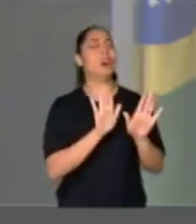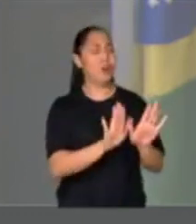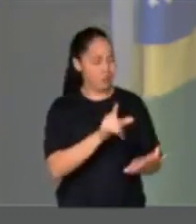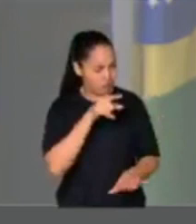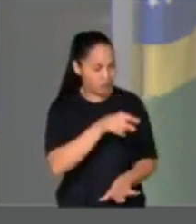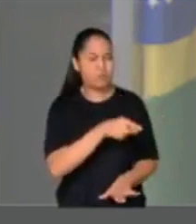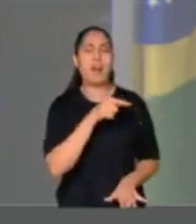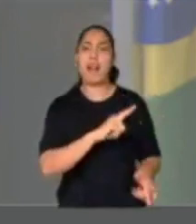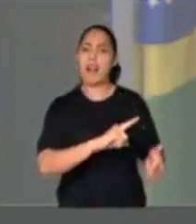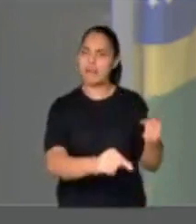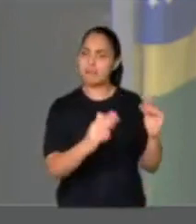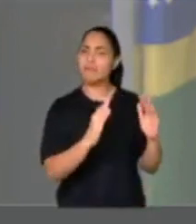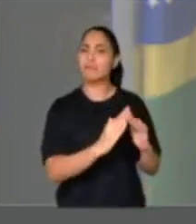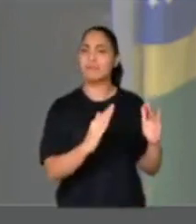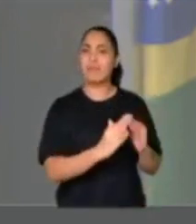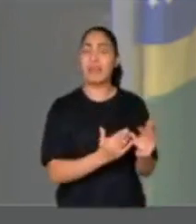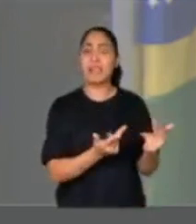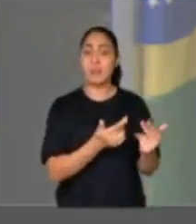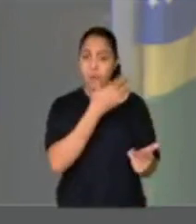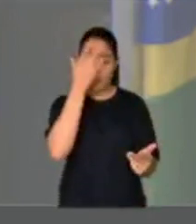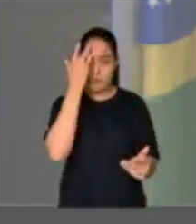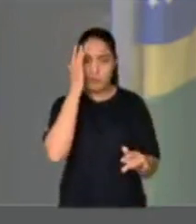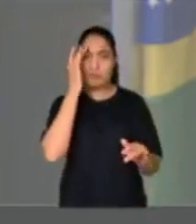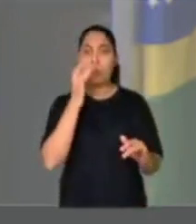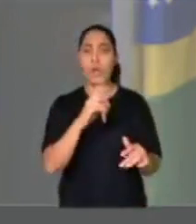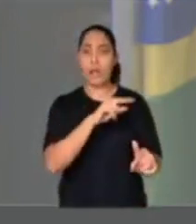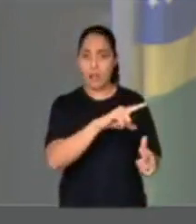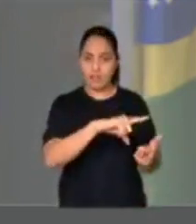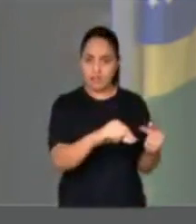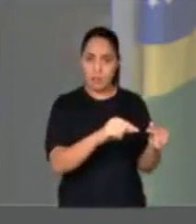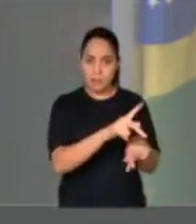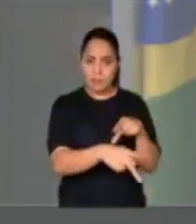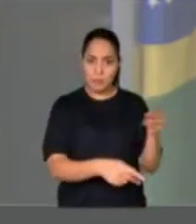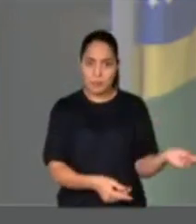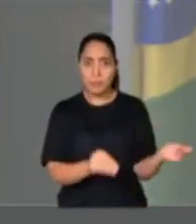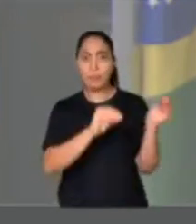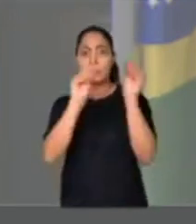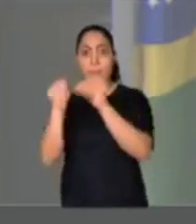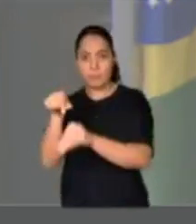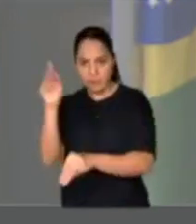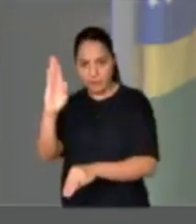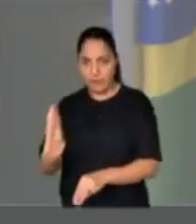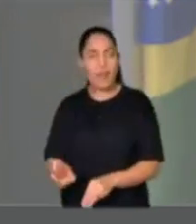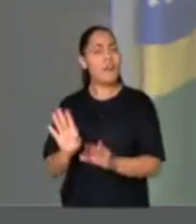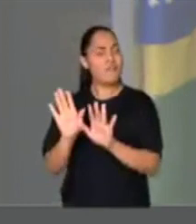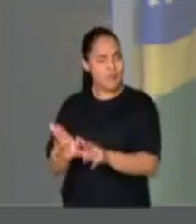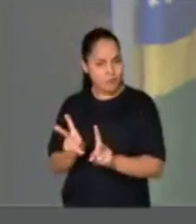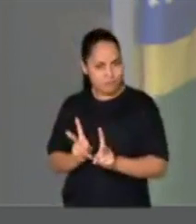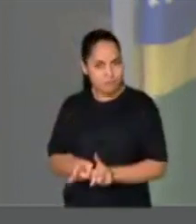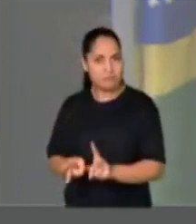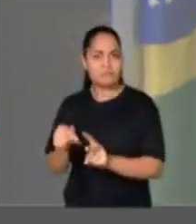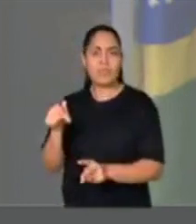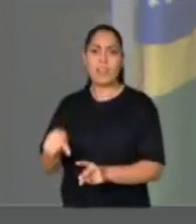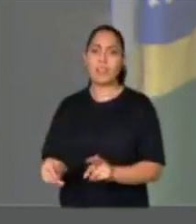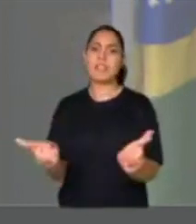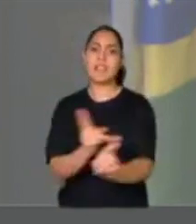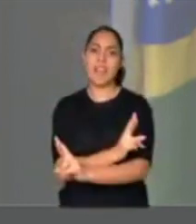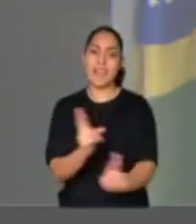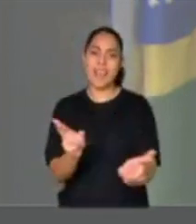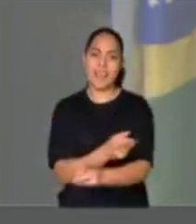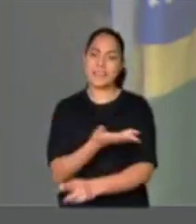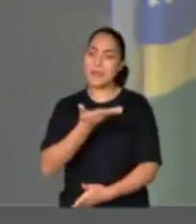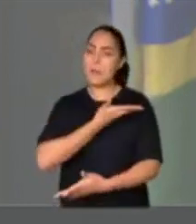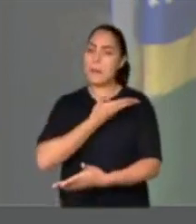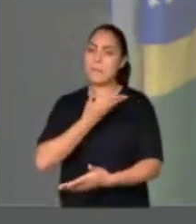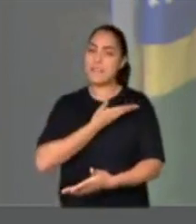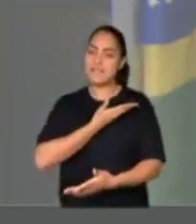no Japão, assim como os japoneses que vieram aqui e vão continuar aqui nessa irmandade e nessa relação de amizade